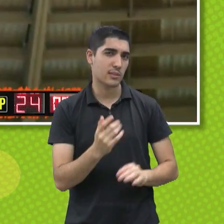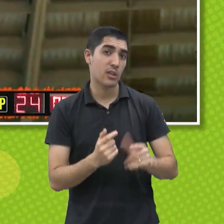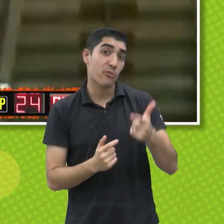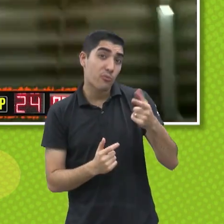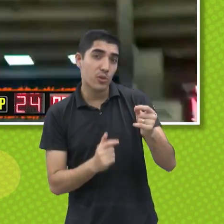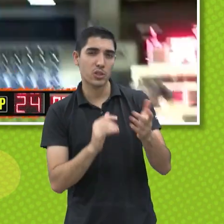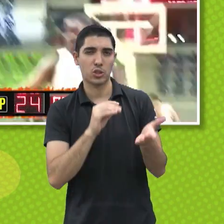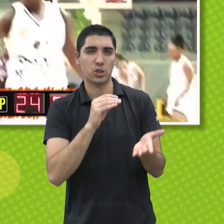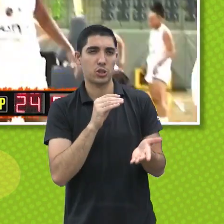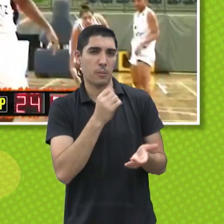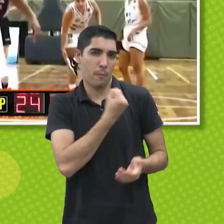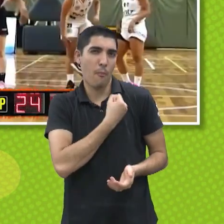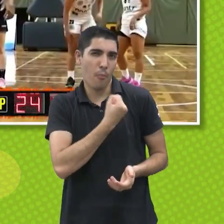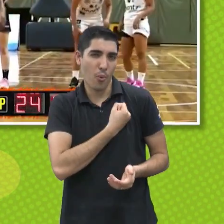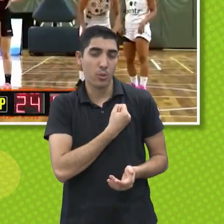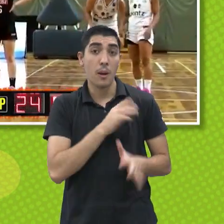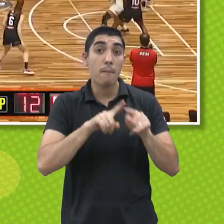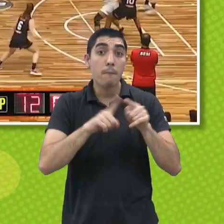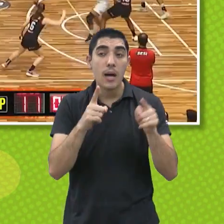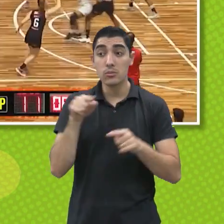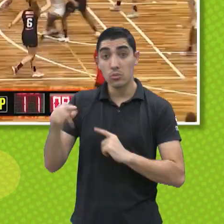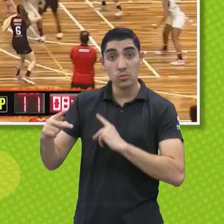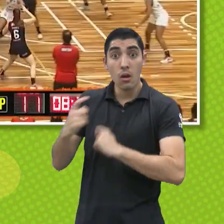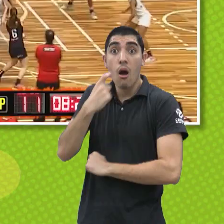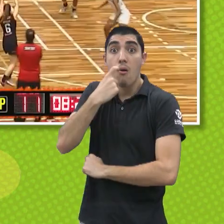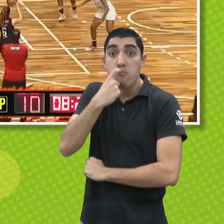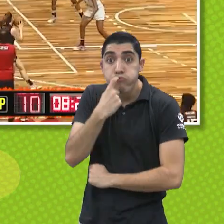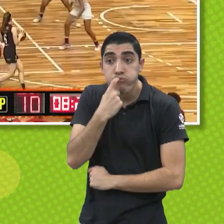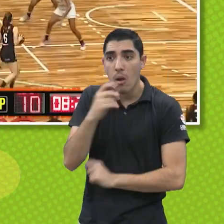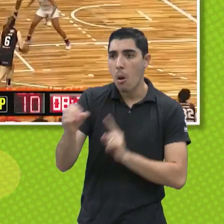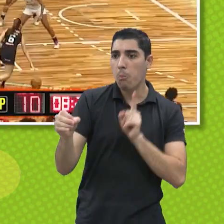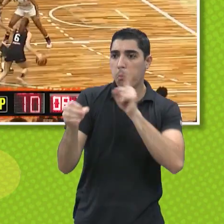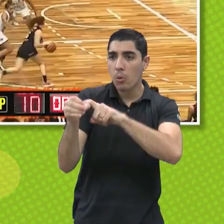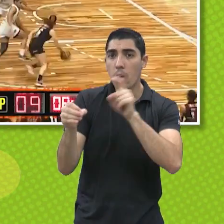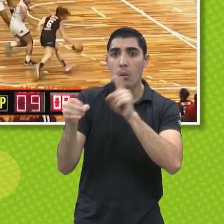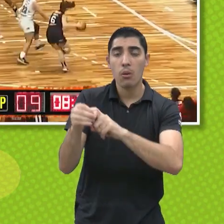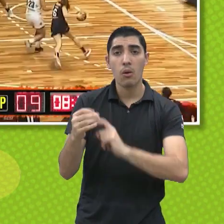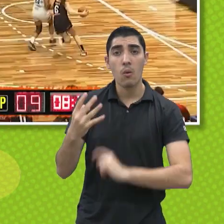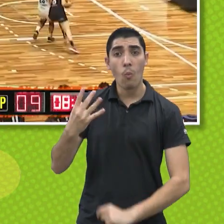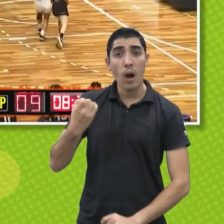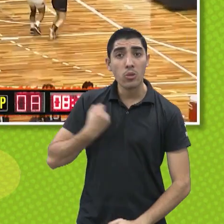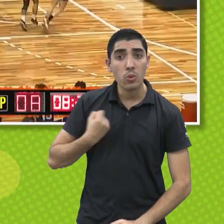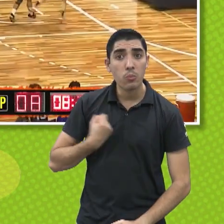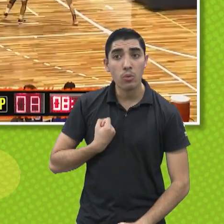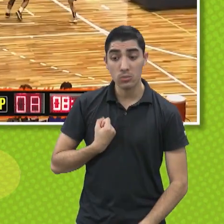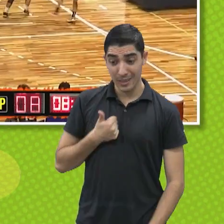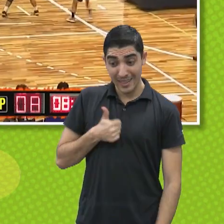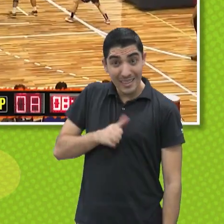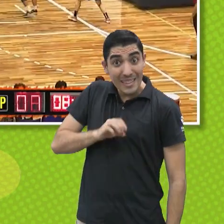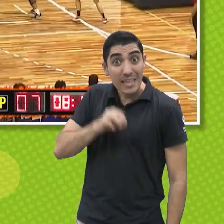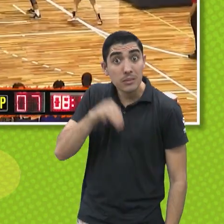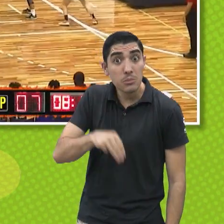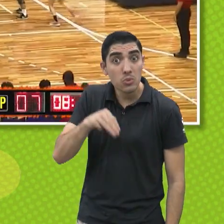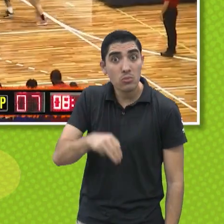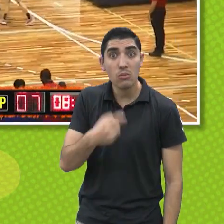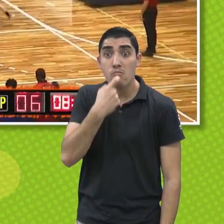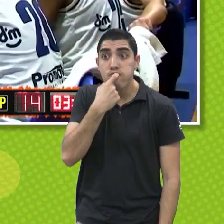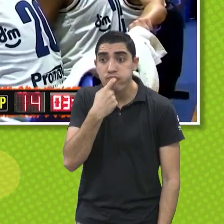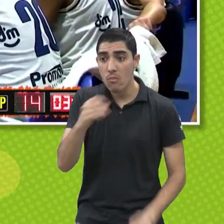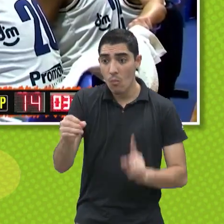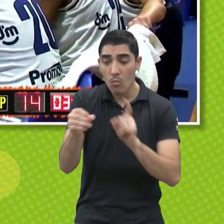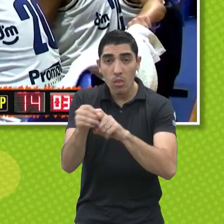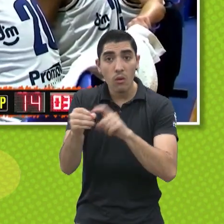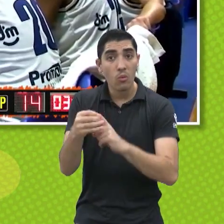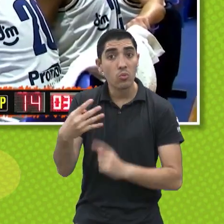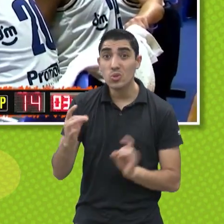para mim, e pior, é anotar só apenas 4 pontos em 10 minutos, Bruno. É muita coisa. E perder coisa, né? Exatamente. E perder essa vantagem